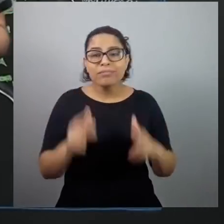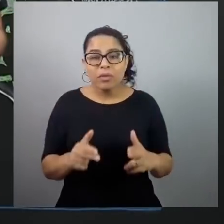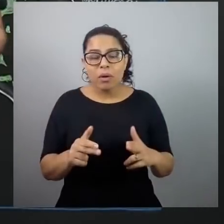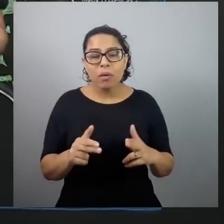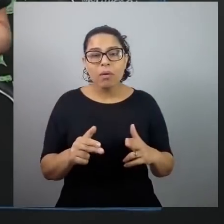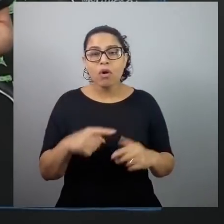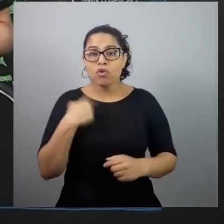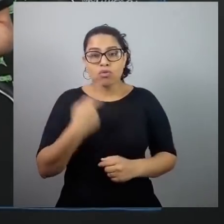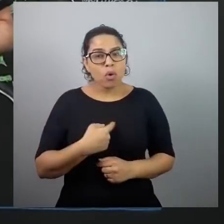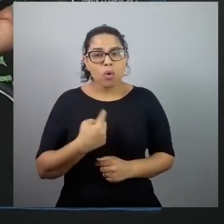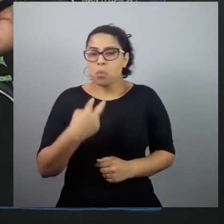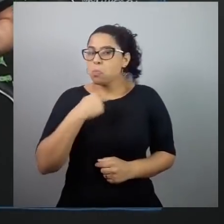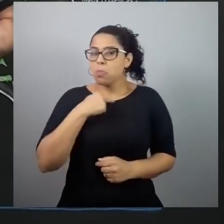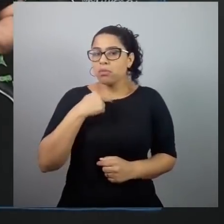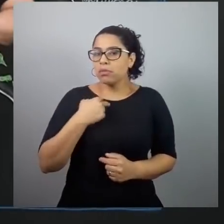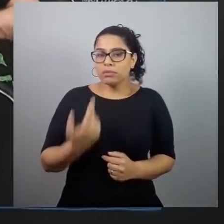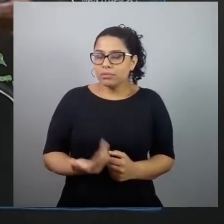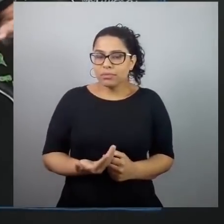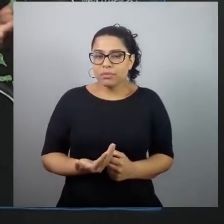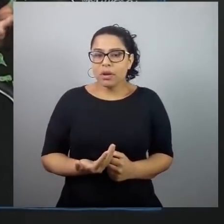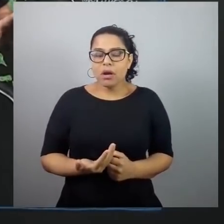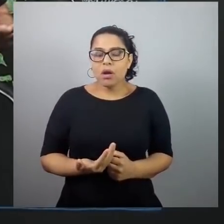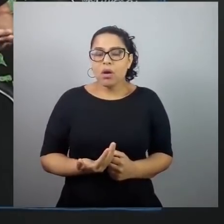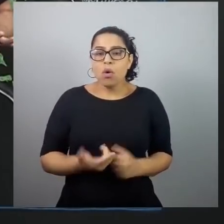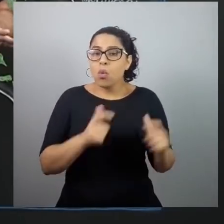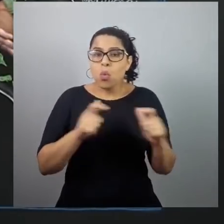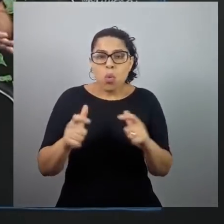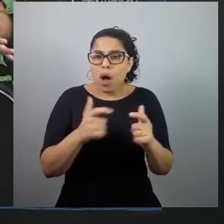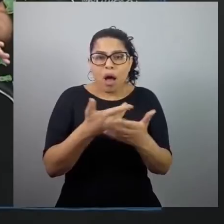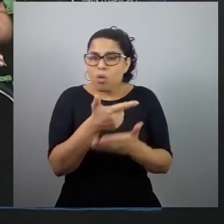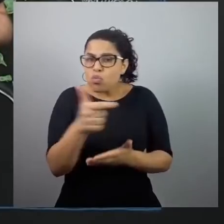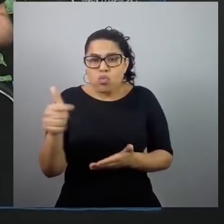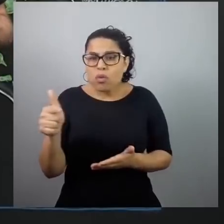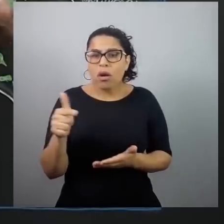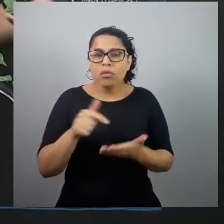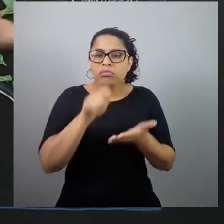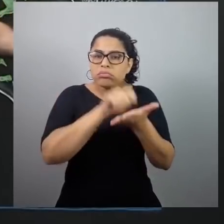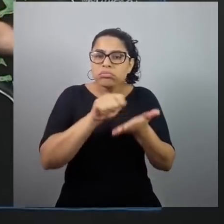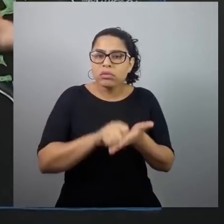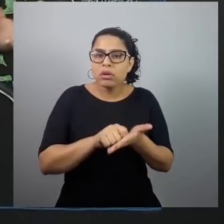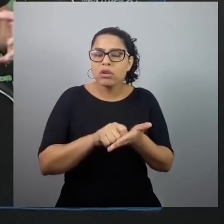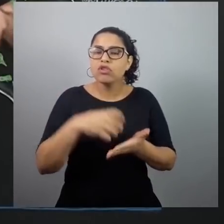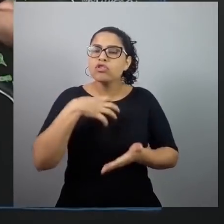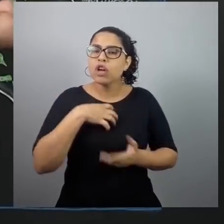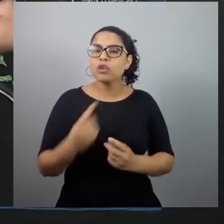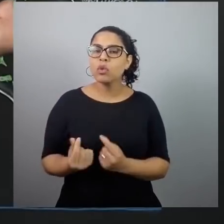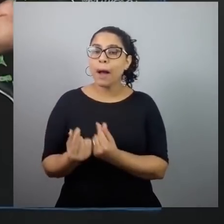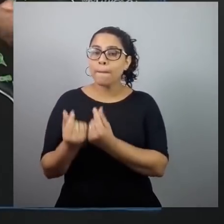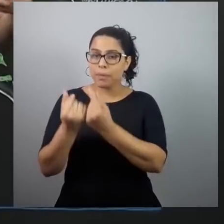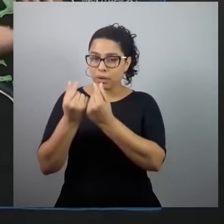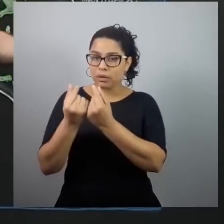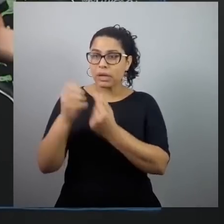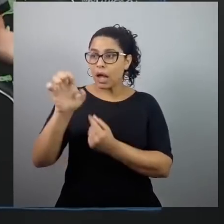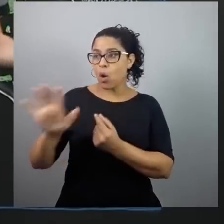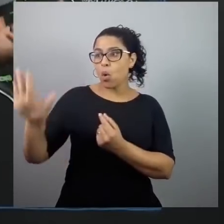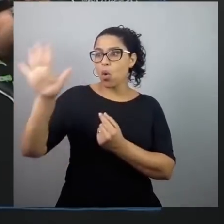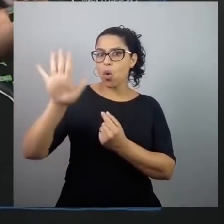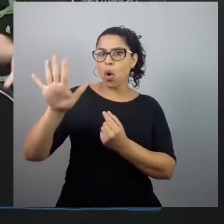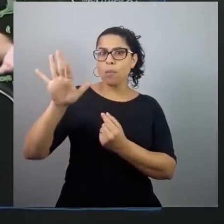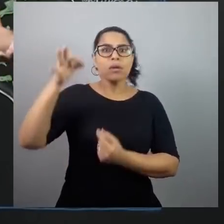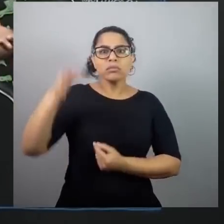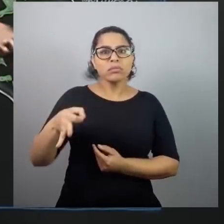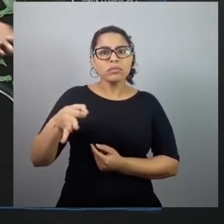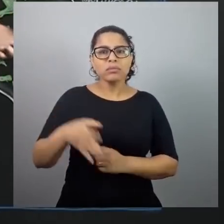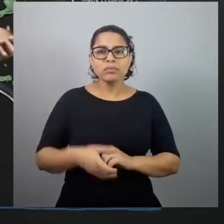gente. Por quê? Não existe, em lugar nenhum está escrito que a maneira capitalista de civilização, a maneira europeia, é